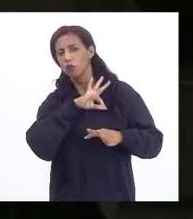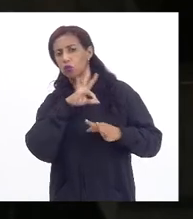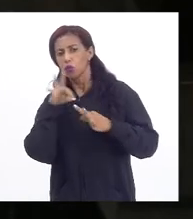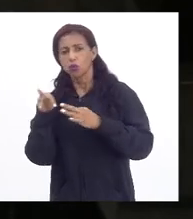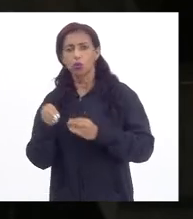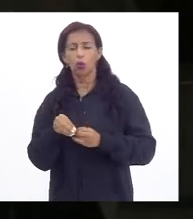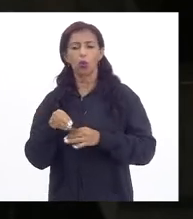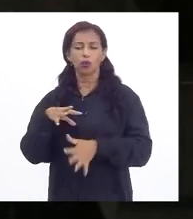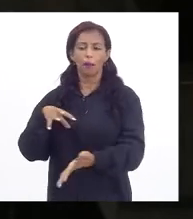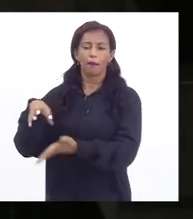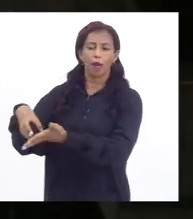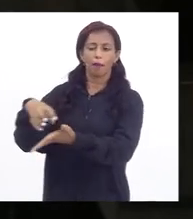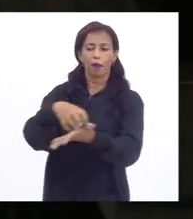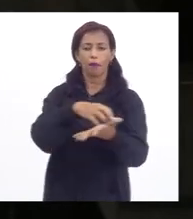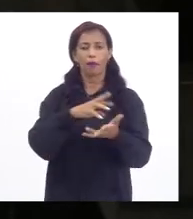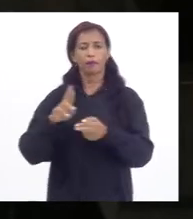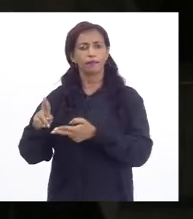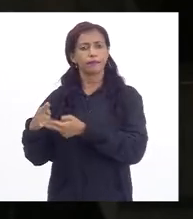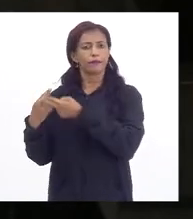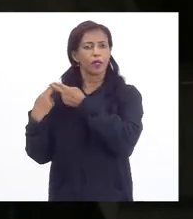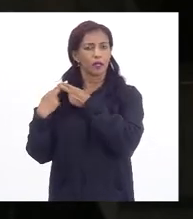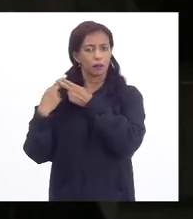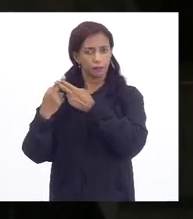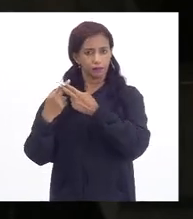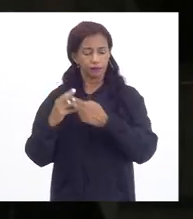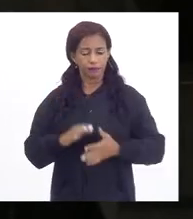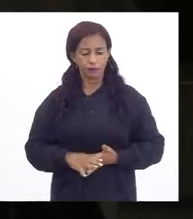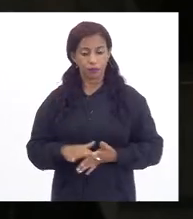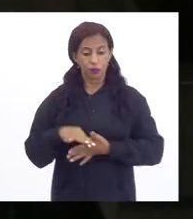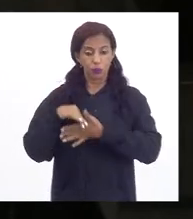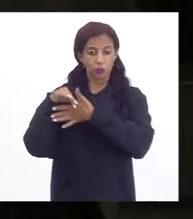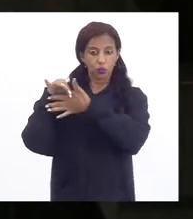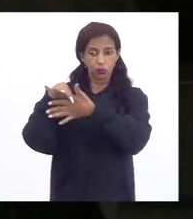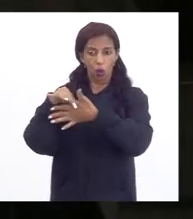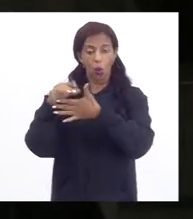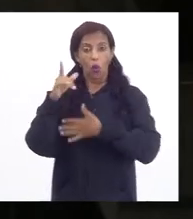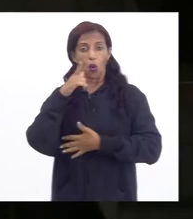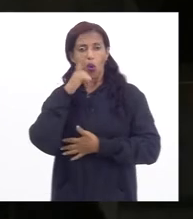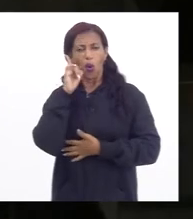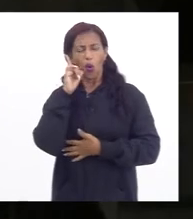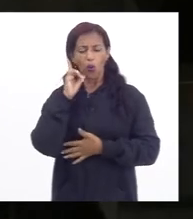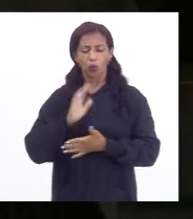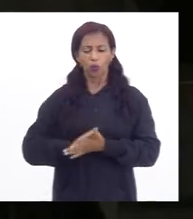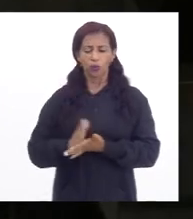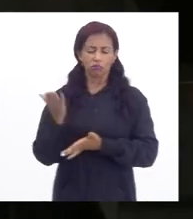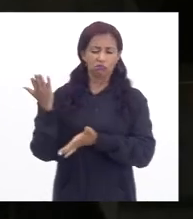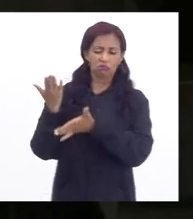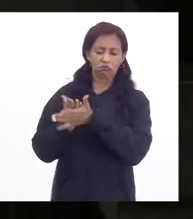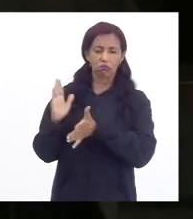suas representações. Na reunião de ontem, acabou ficando um pouco truncada, porque